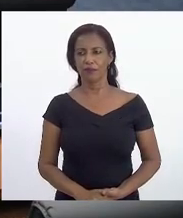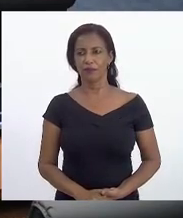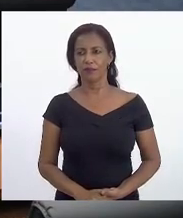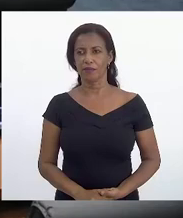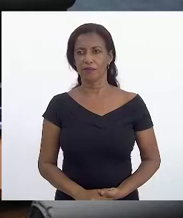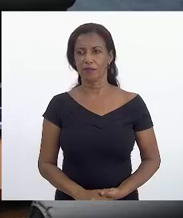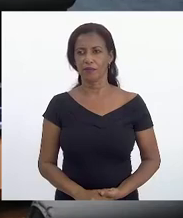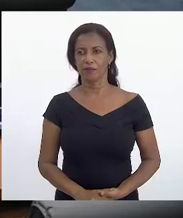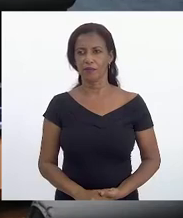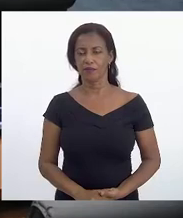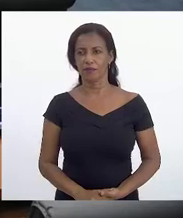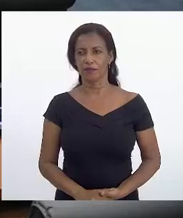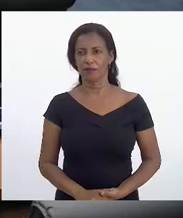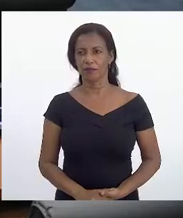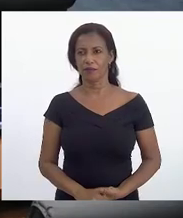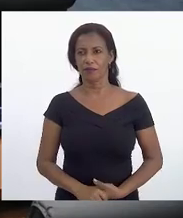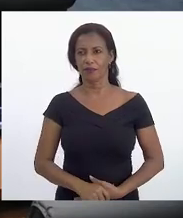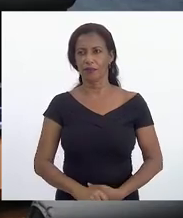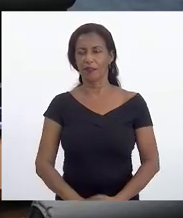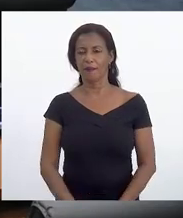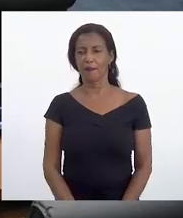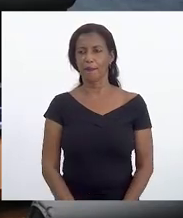E aí